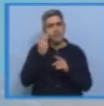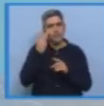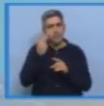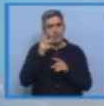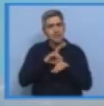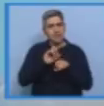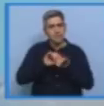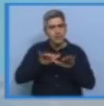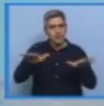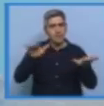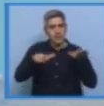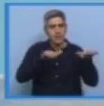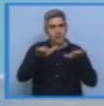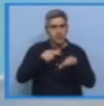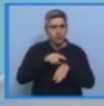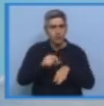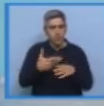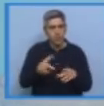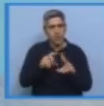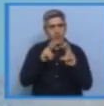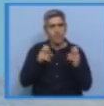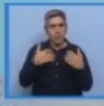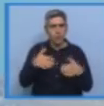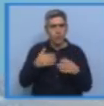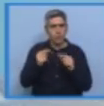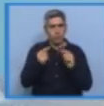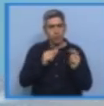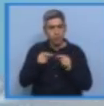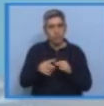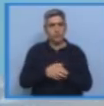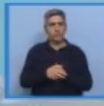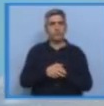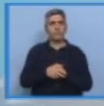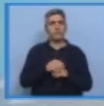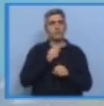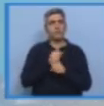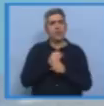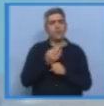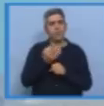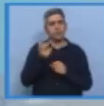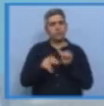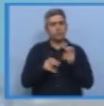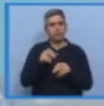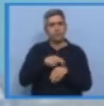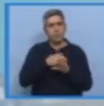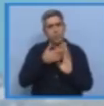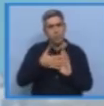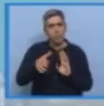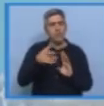sensibilização neste momento em que este tema está em discussão? Que trabalho vem sendo feito? Sei que vai